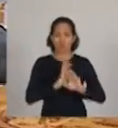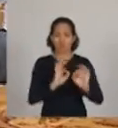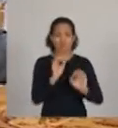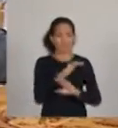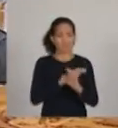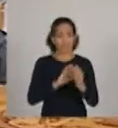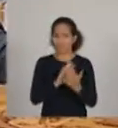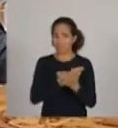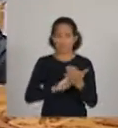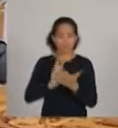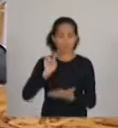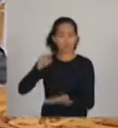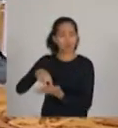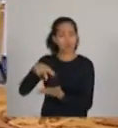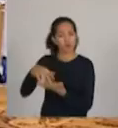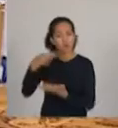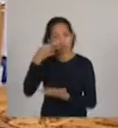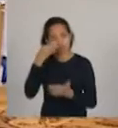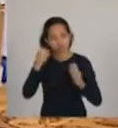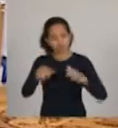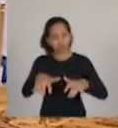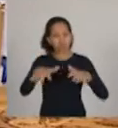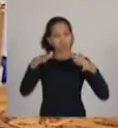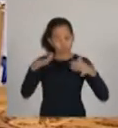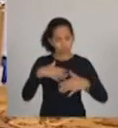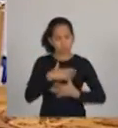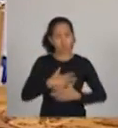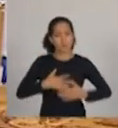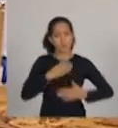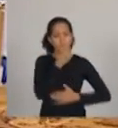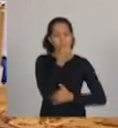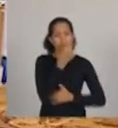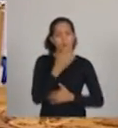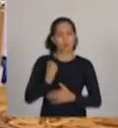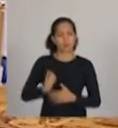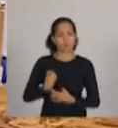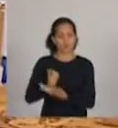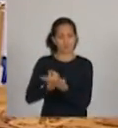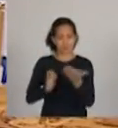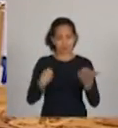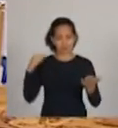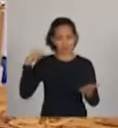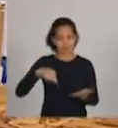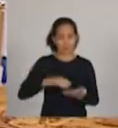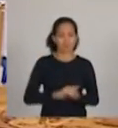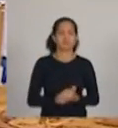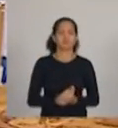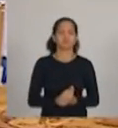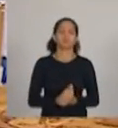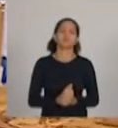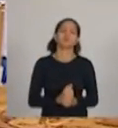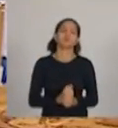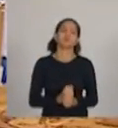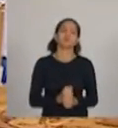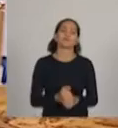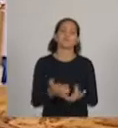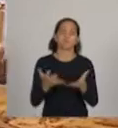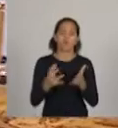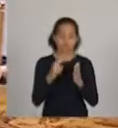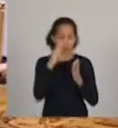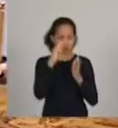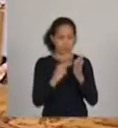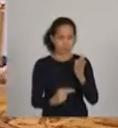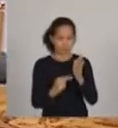plenário, que é muito agradável a presença deles aqui. Eu quero ler